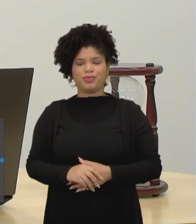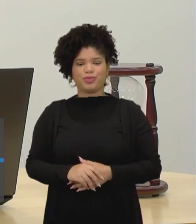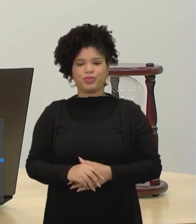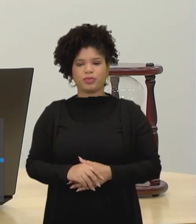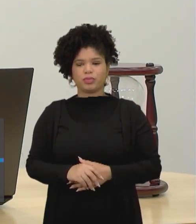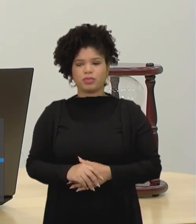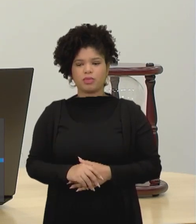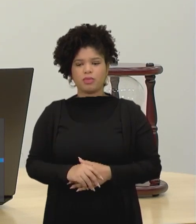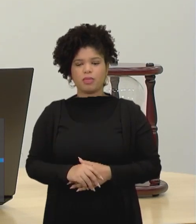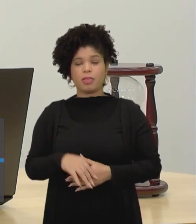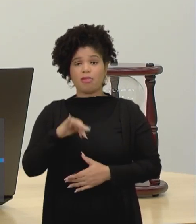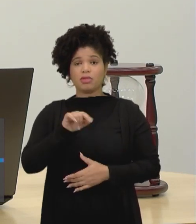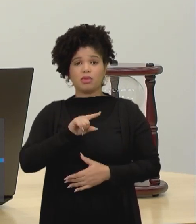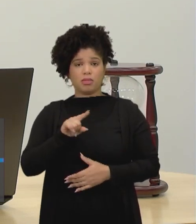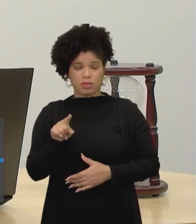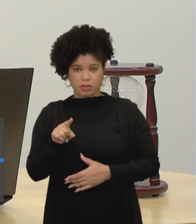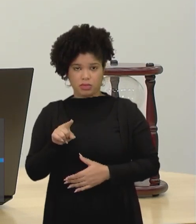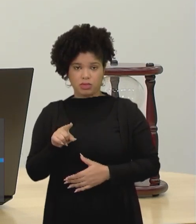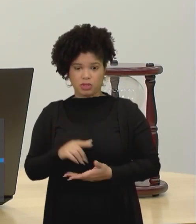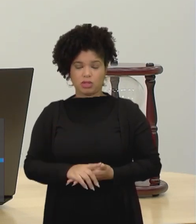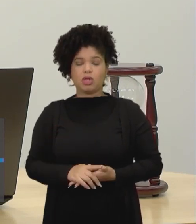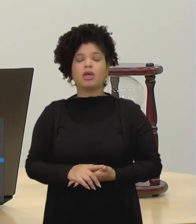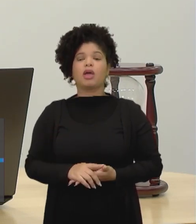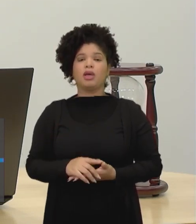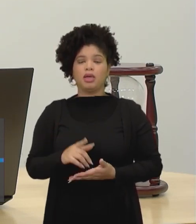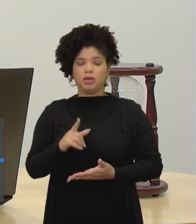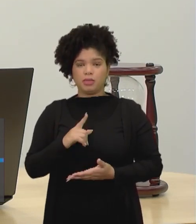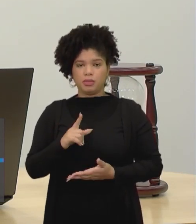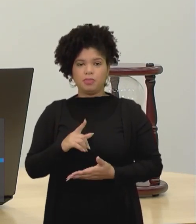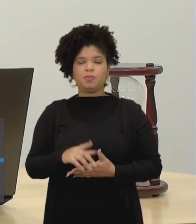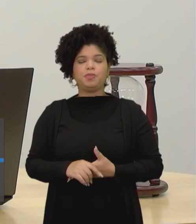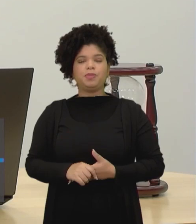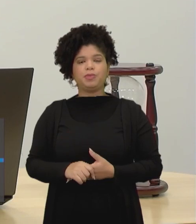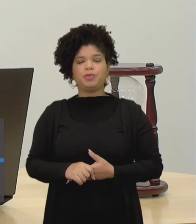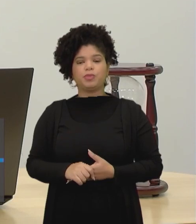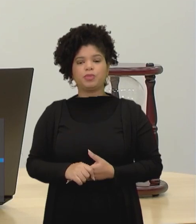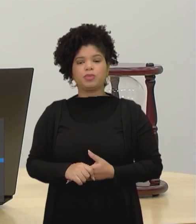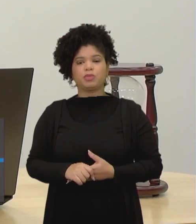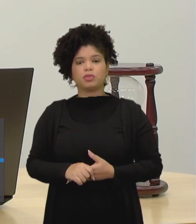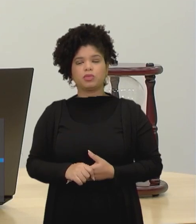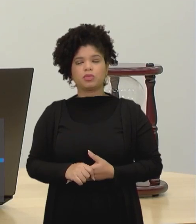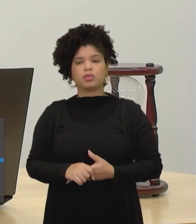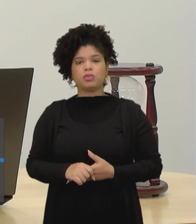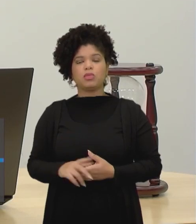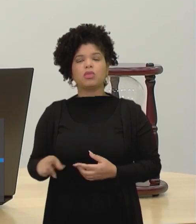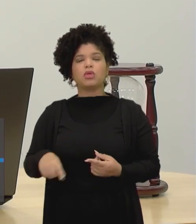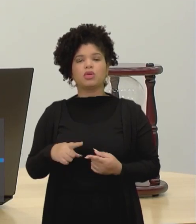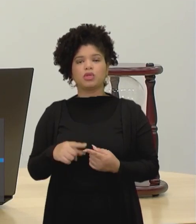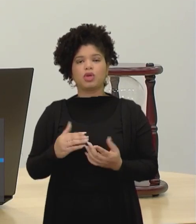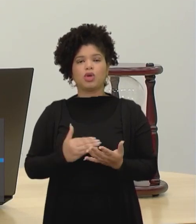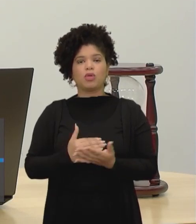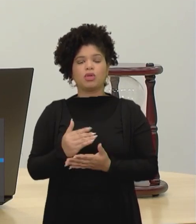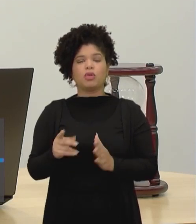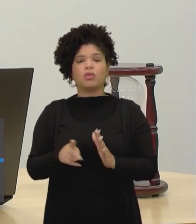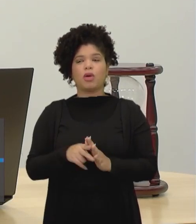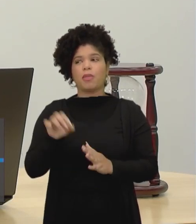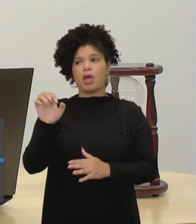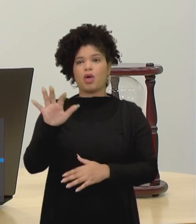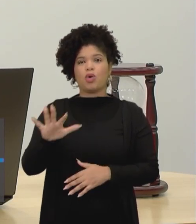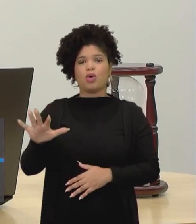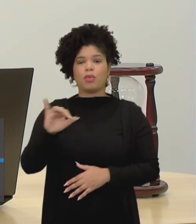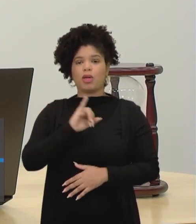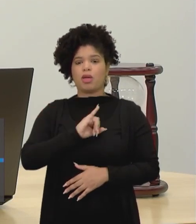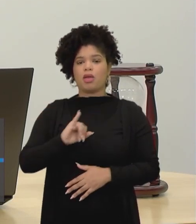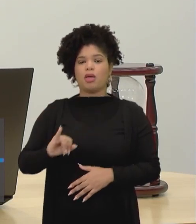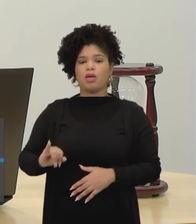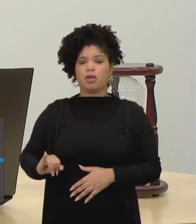pretende? Informar para vocês que nós tivemos primeiro o processo de imperialismo europeu na Ásia. Então,